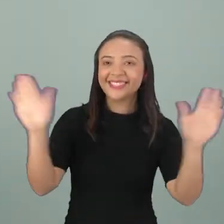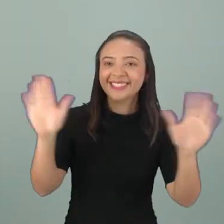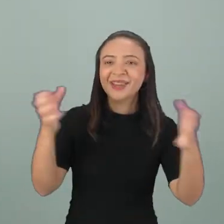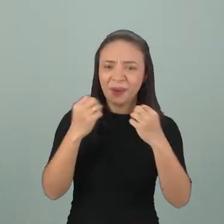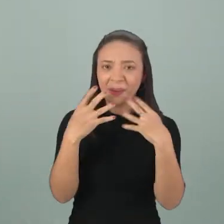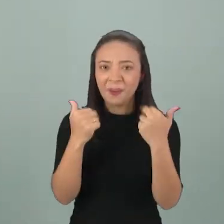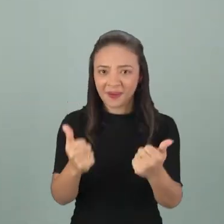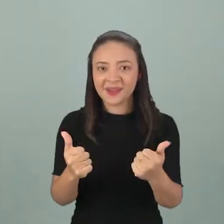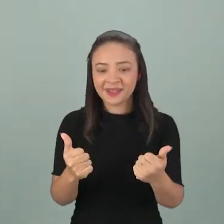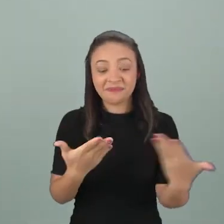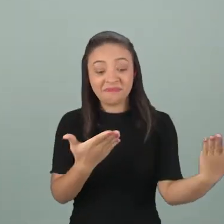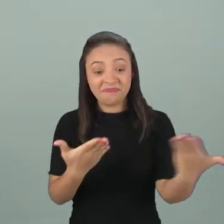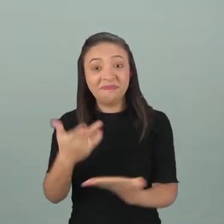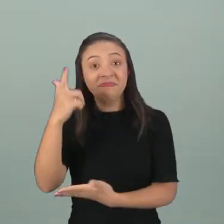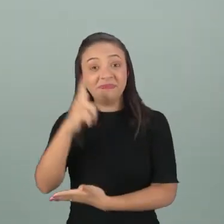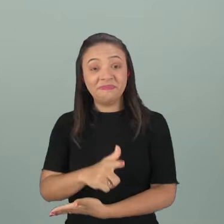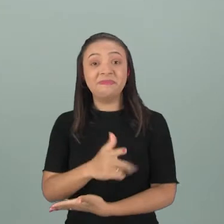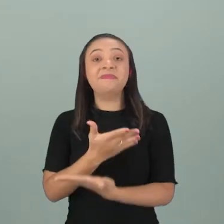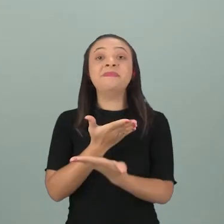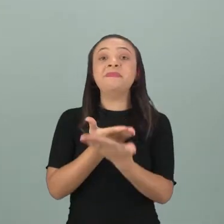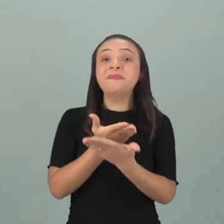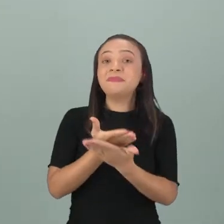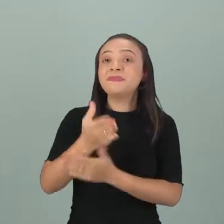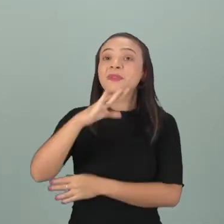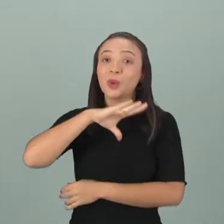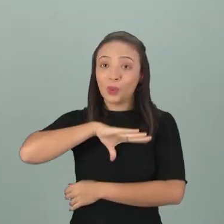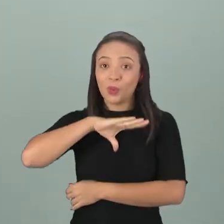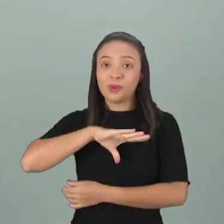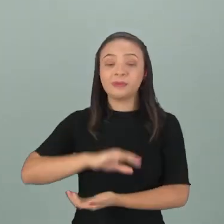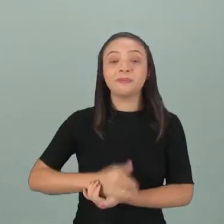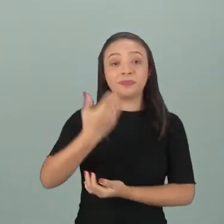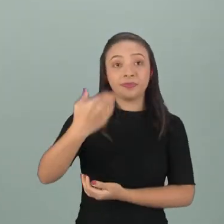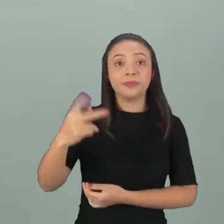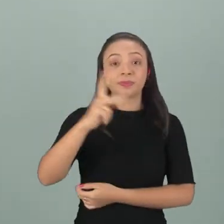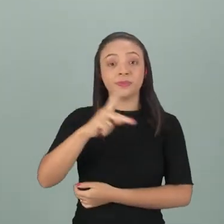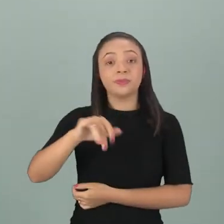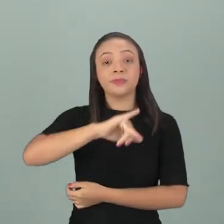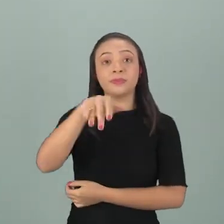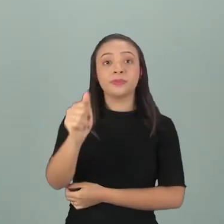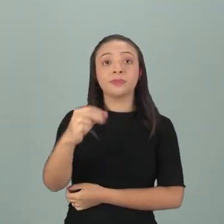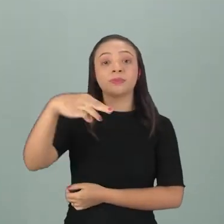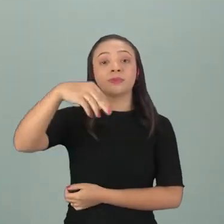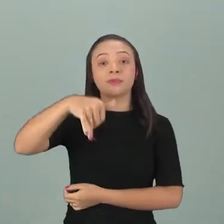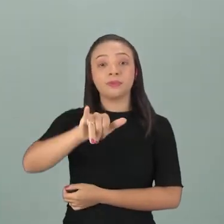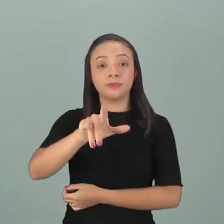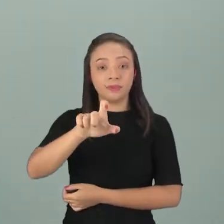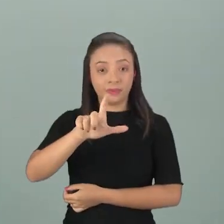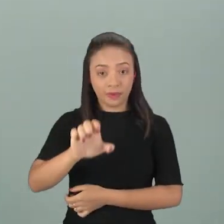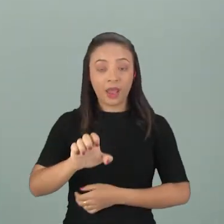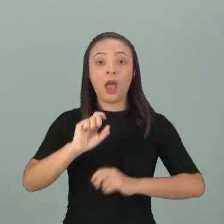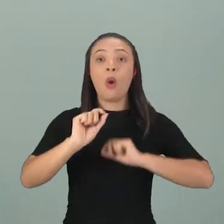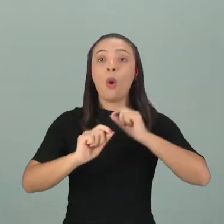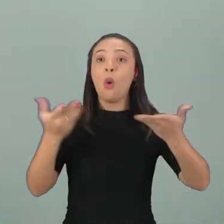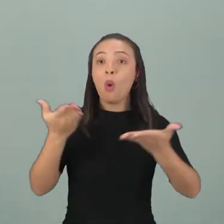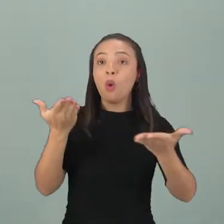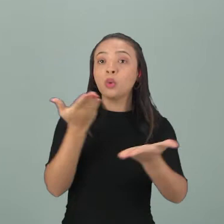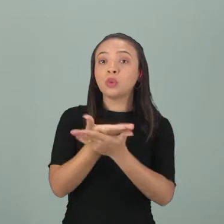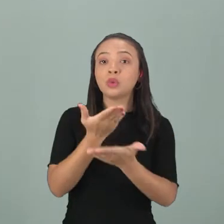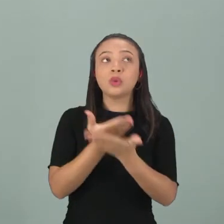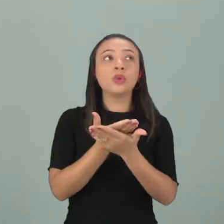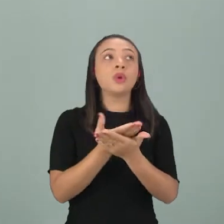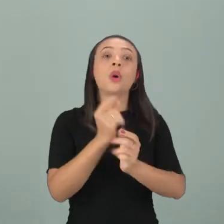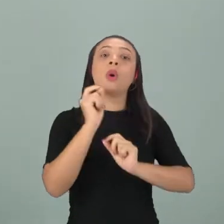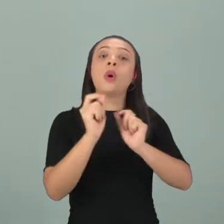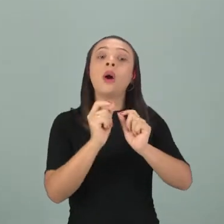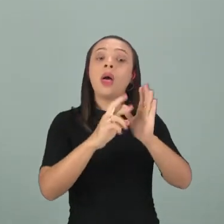Olá, tudo bem, pessoal? Bem-vindos à aula de Língua Portuguesa. Eu sou a professora Jamile Fontinelli e hoje nós trabalharemos o conteúdo